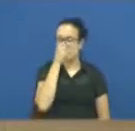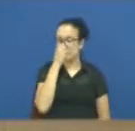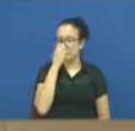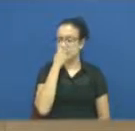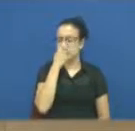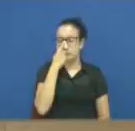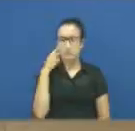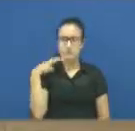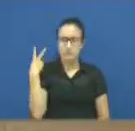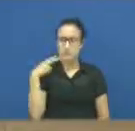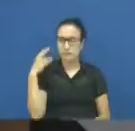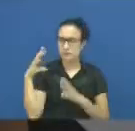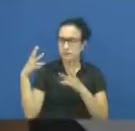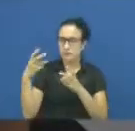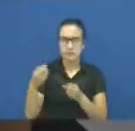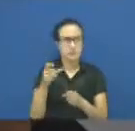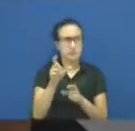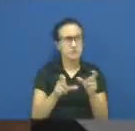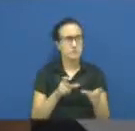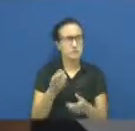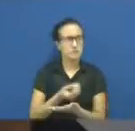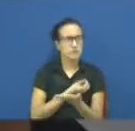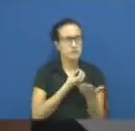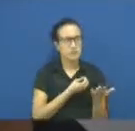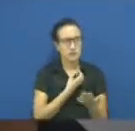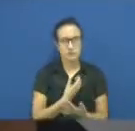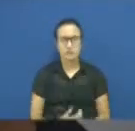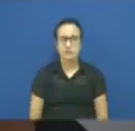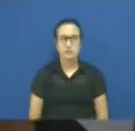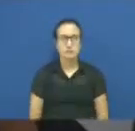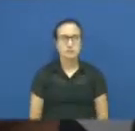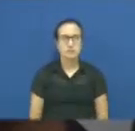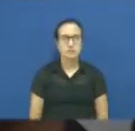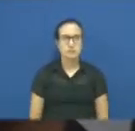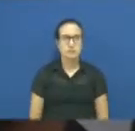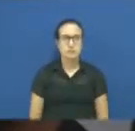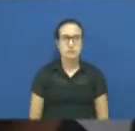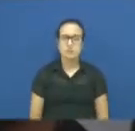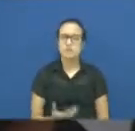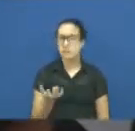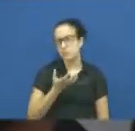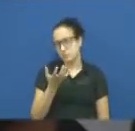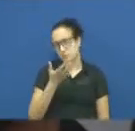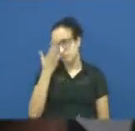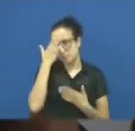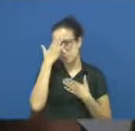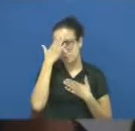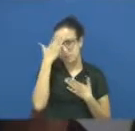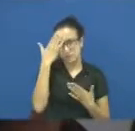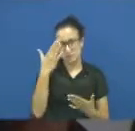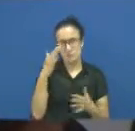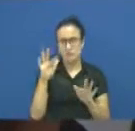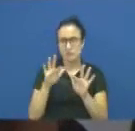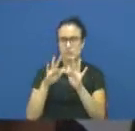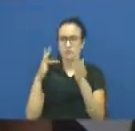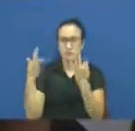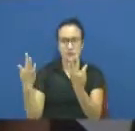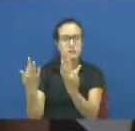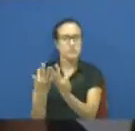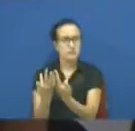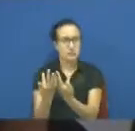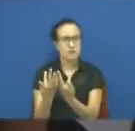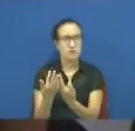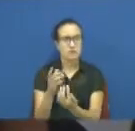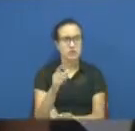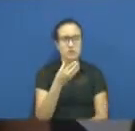pares, público presente e demais ouvintes, eu quero aqui agradecer os familiares de